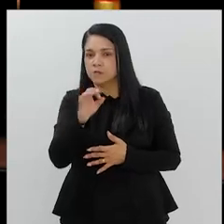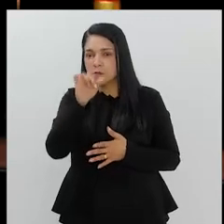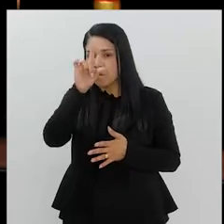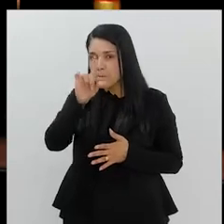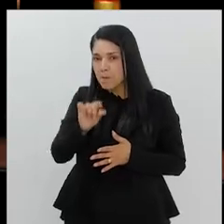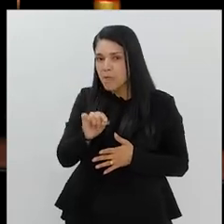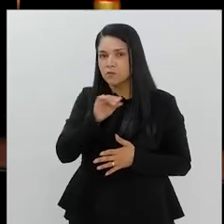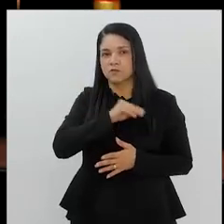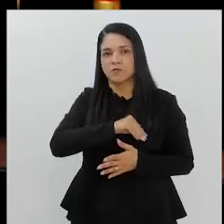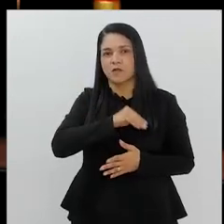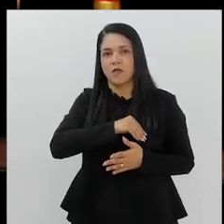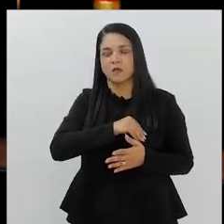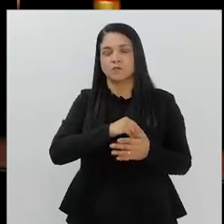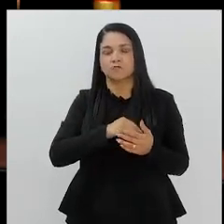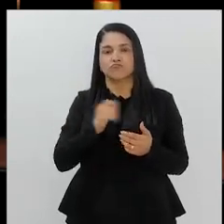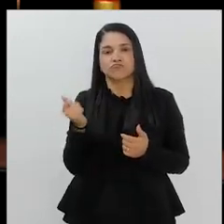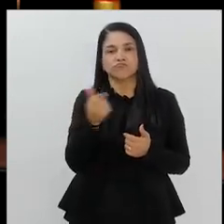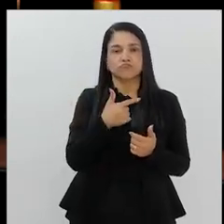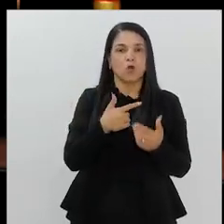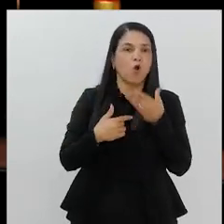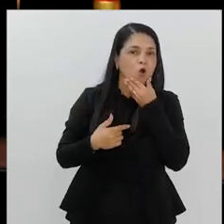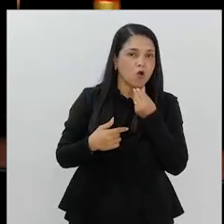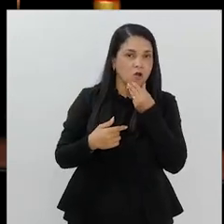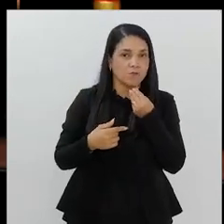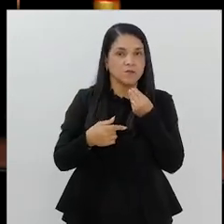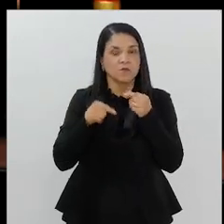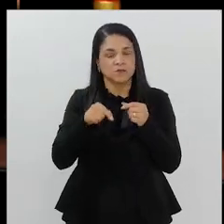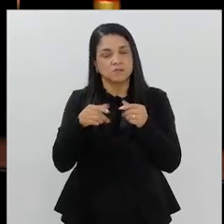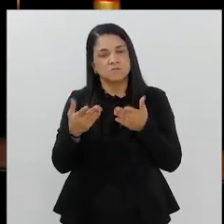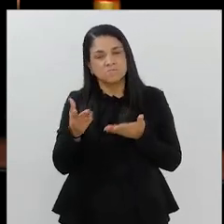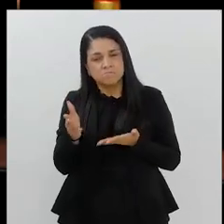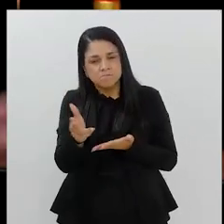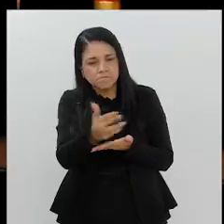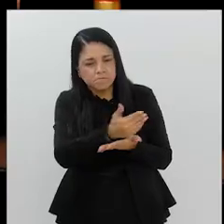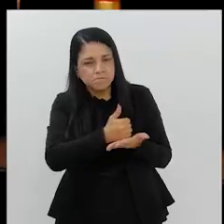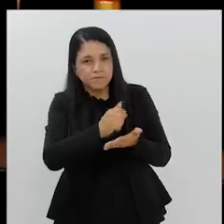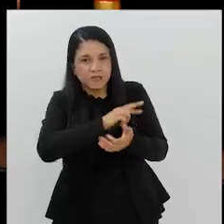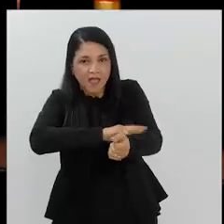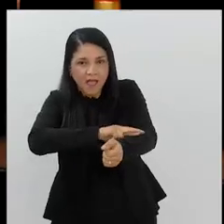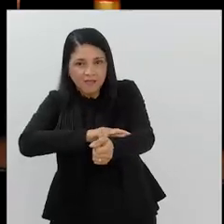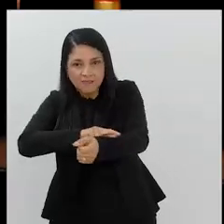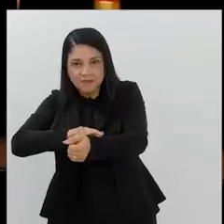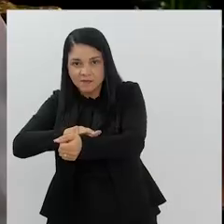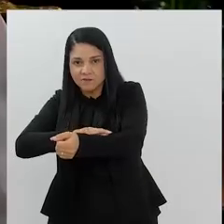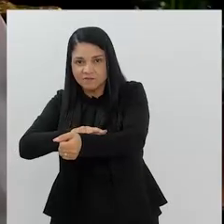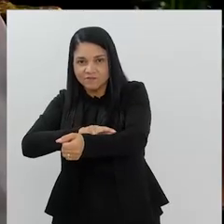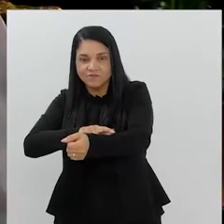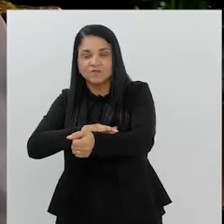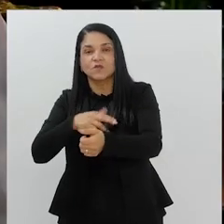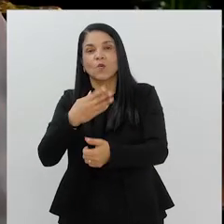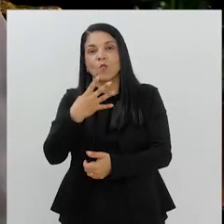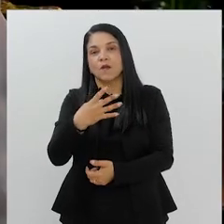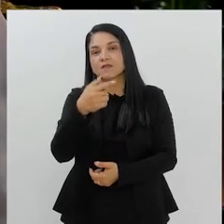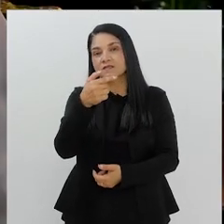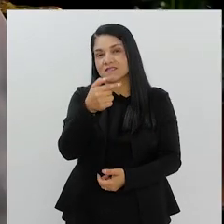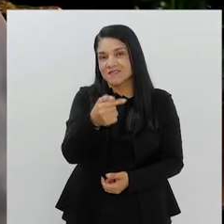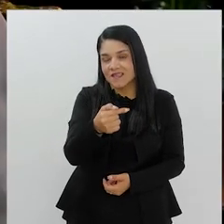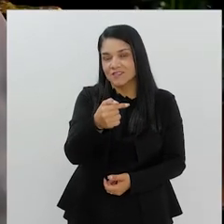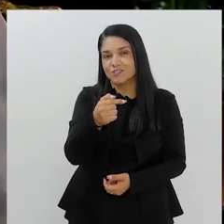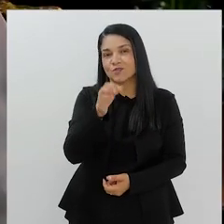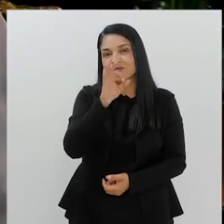24% menos do que os homens e quando a gente faz recortes raciais a gente observa que as mulheres recebem